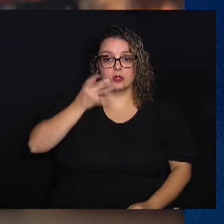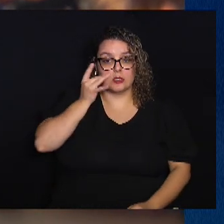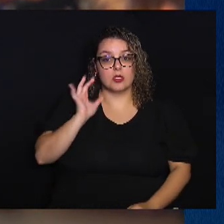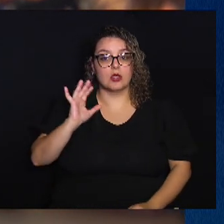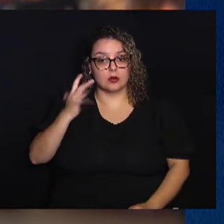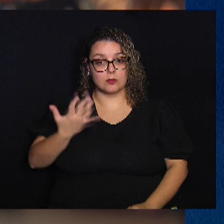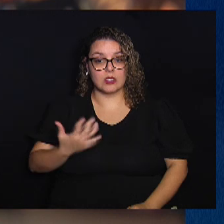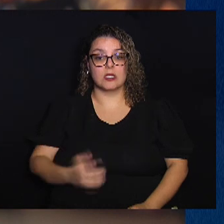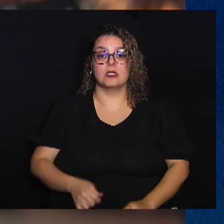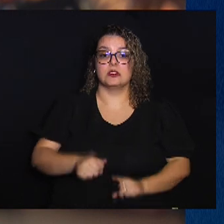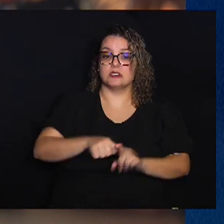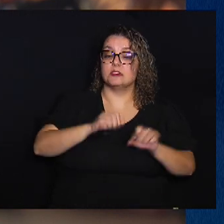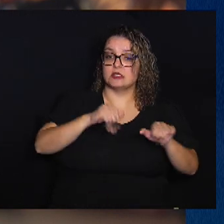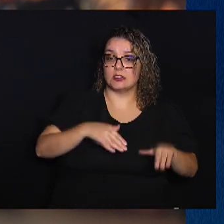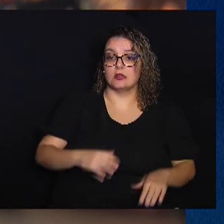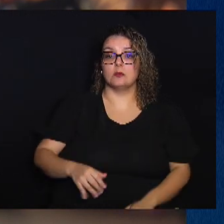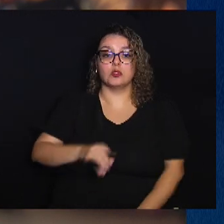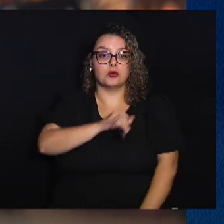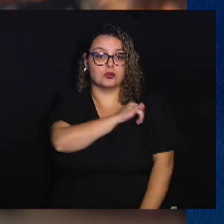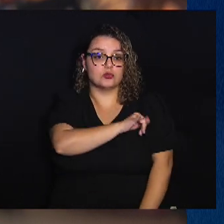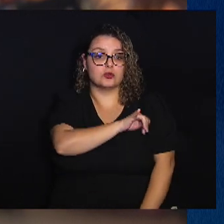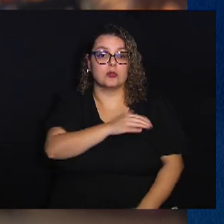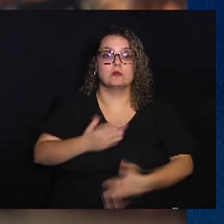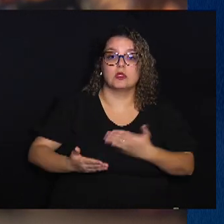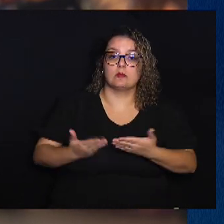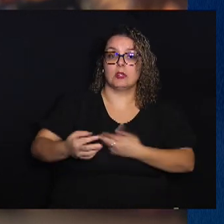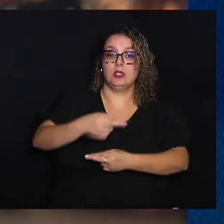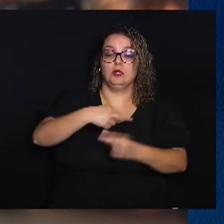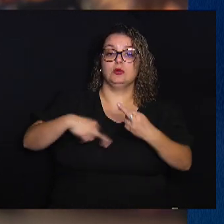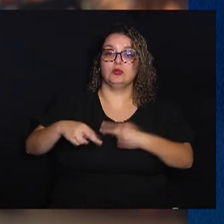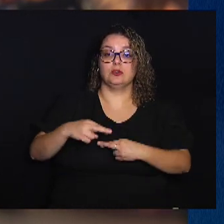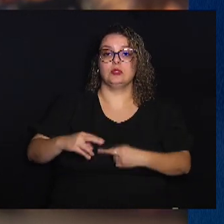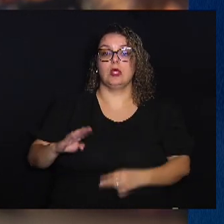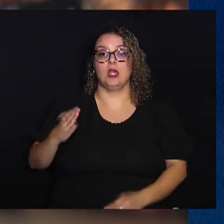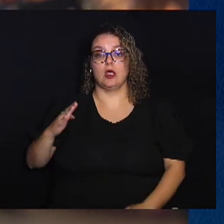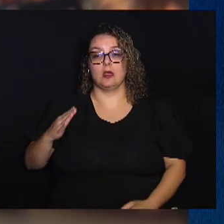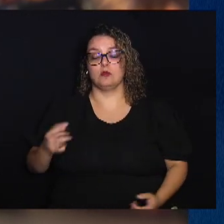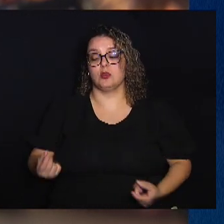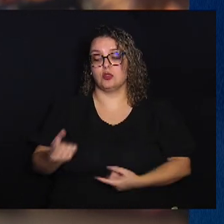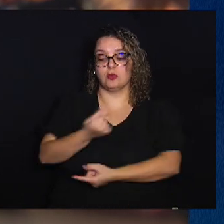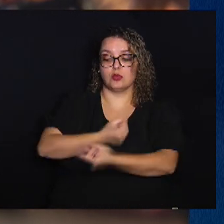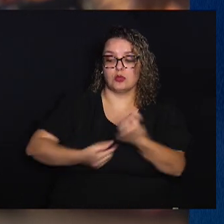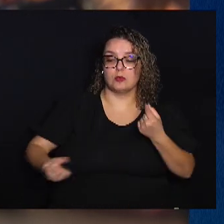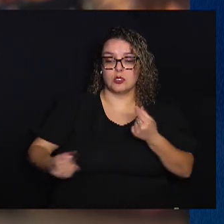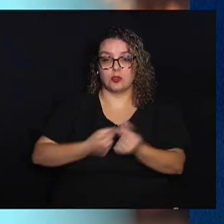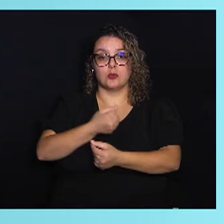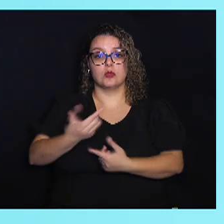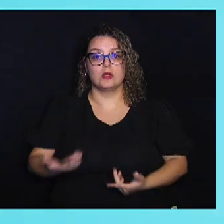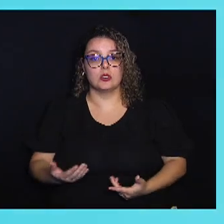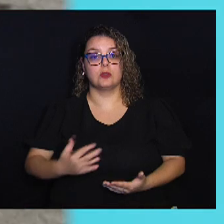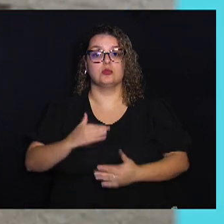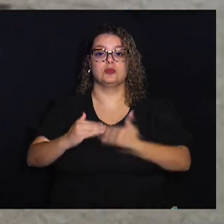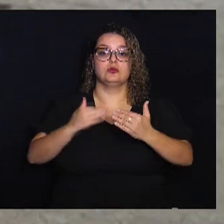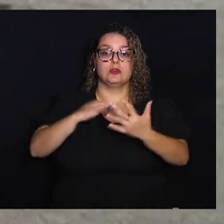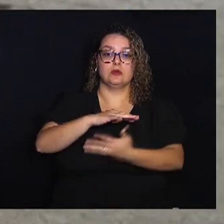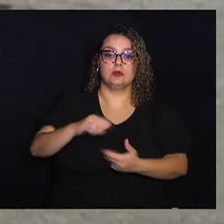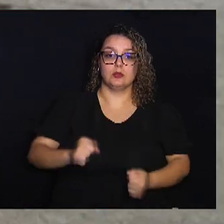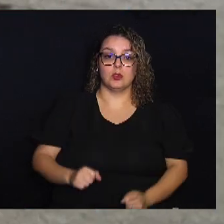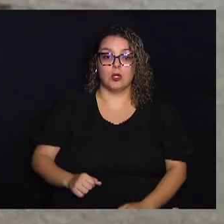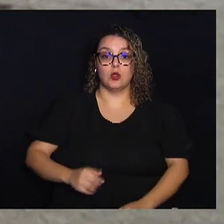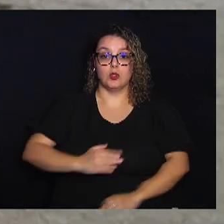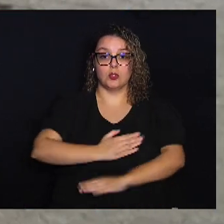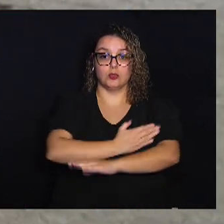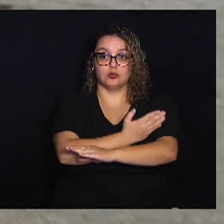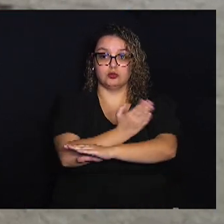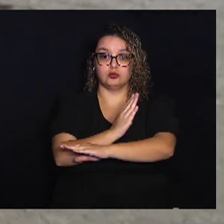ocorrerá em setembro no Rio de Janeiro, tratará da relação entre a bioeconomia e o desenvolvimento sustentável. Um tubarão que